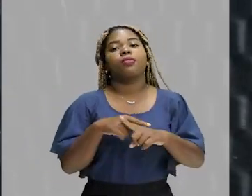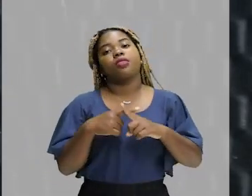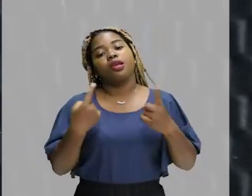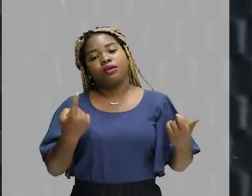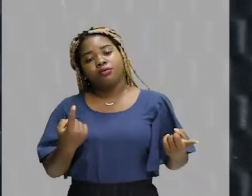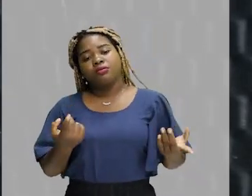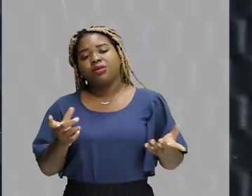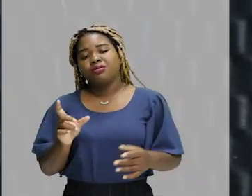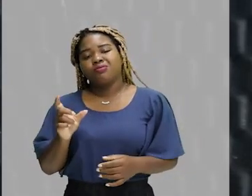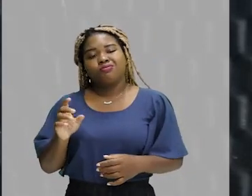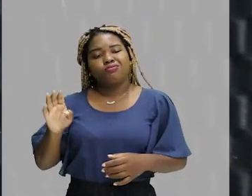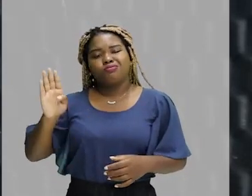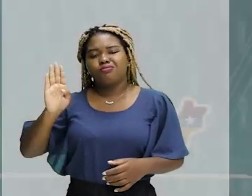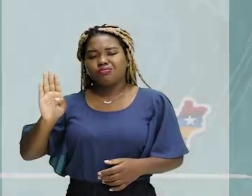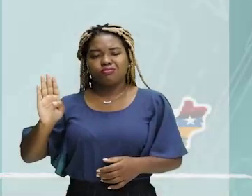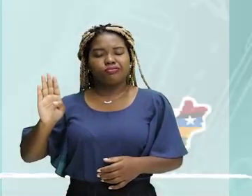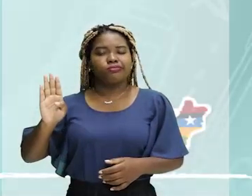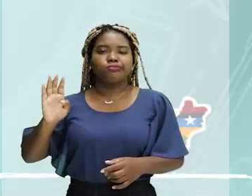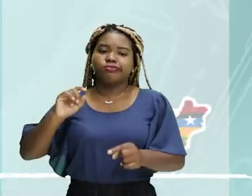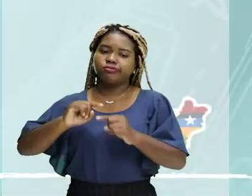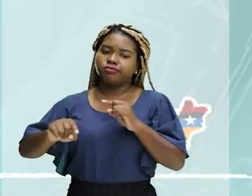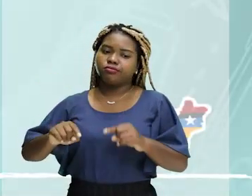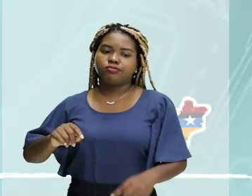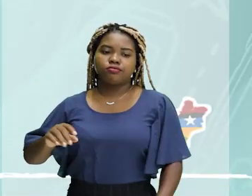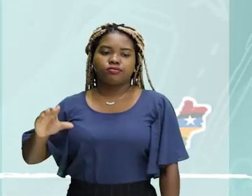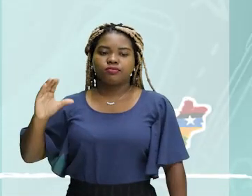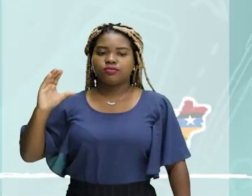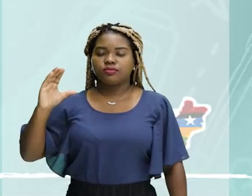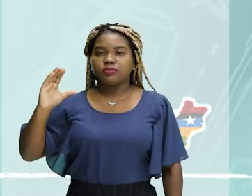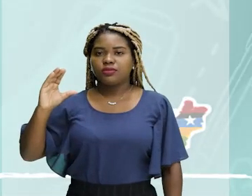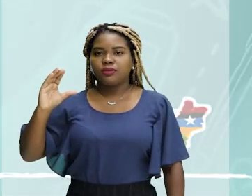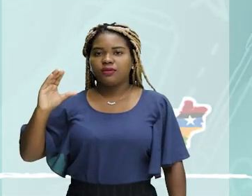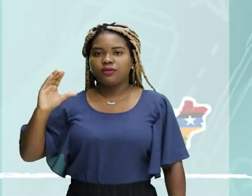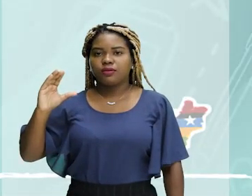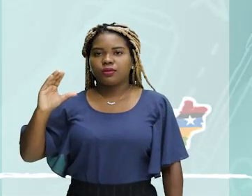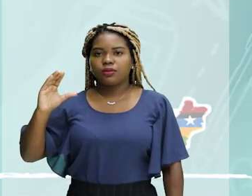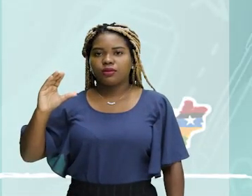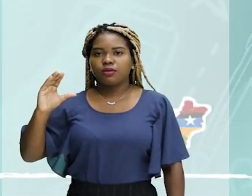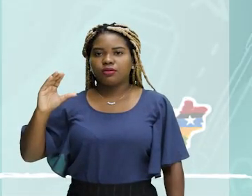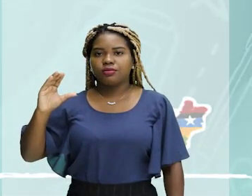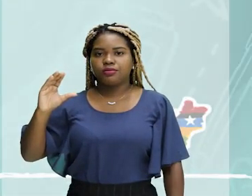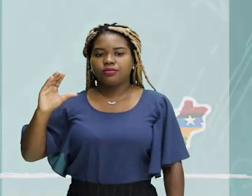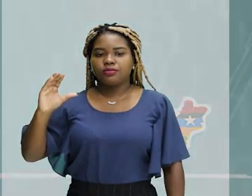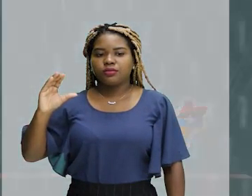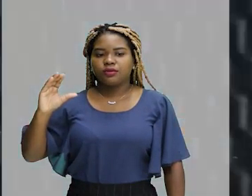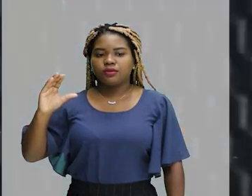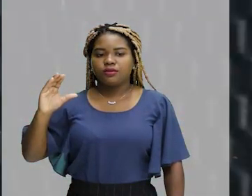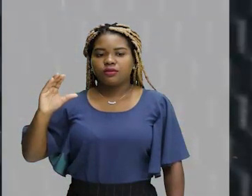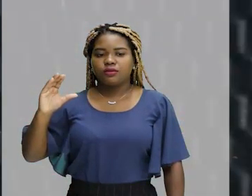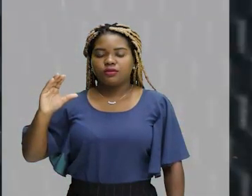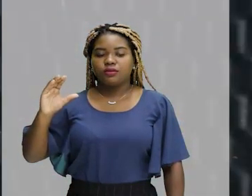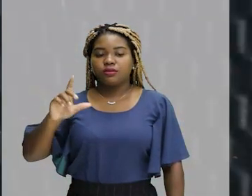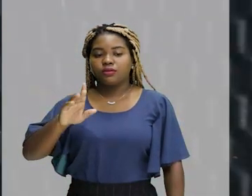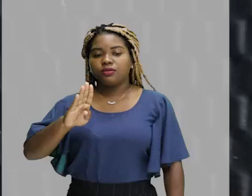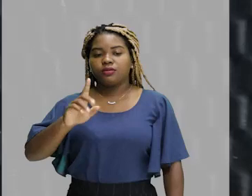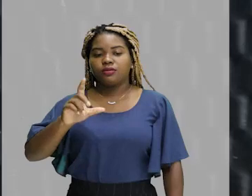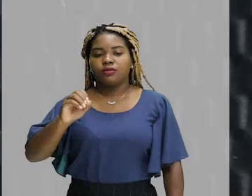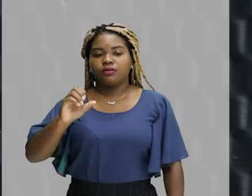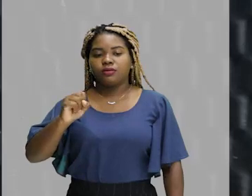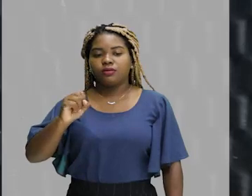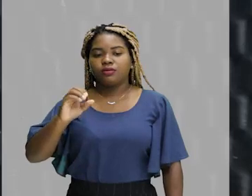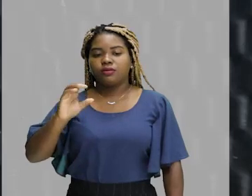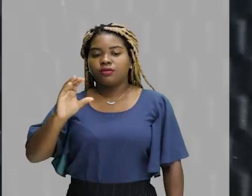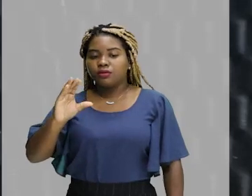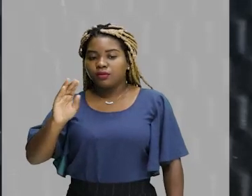um termo de espacialidade. Blocos virtuais, nós temos a formação de blocos econômicos que utilizam o